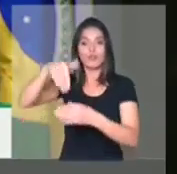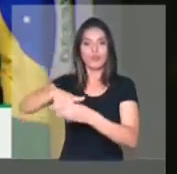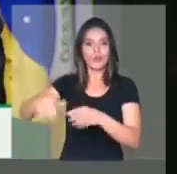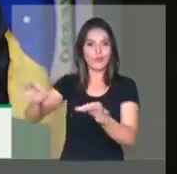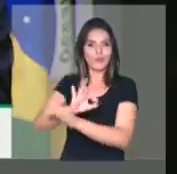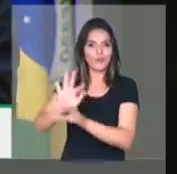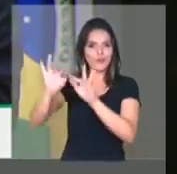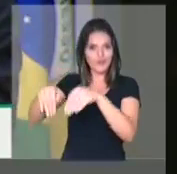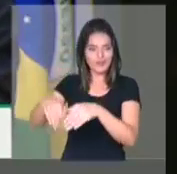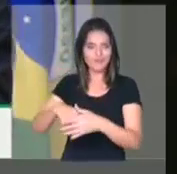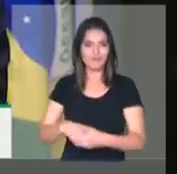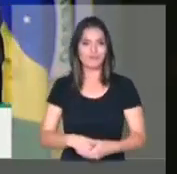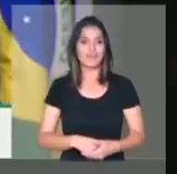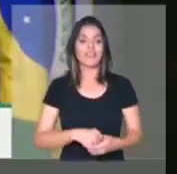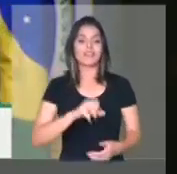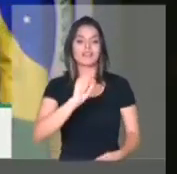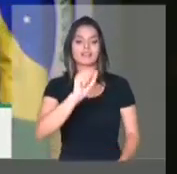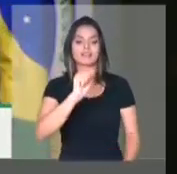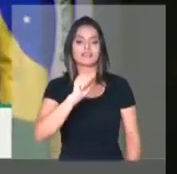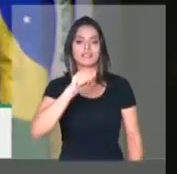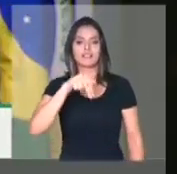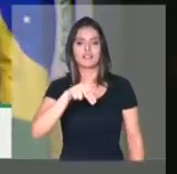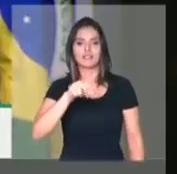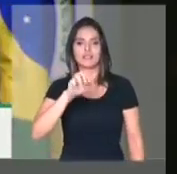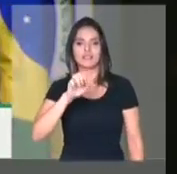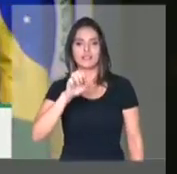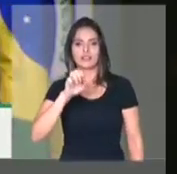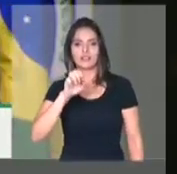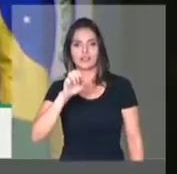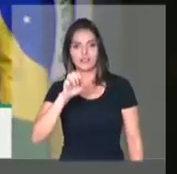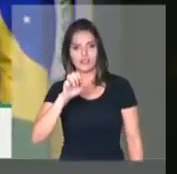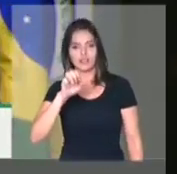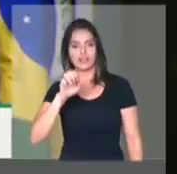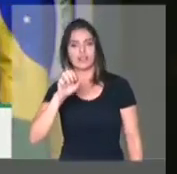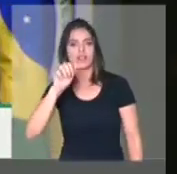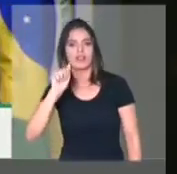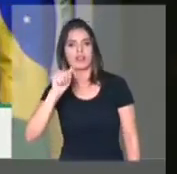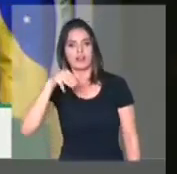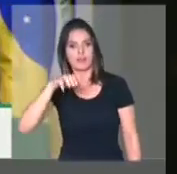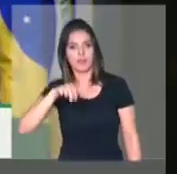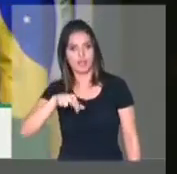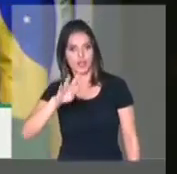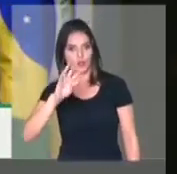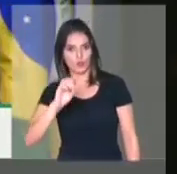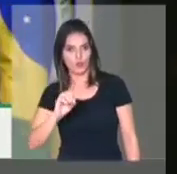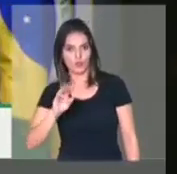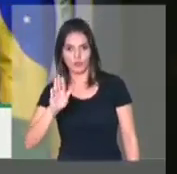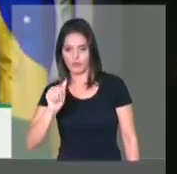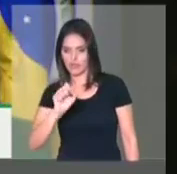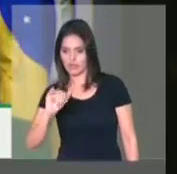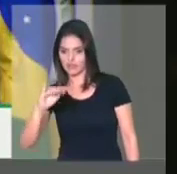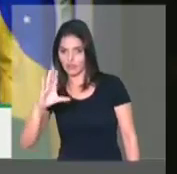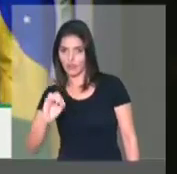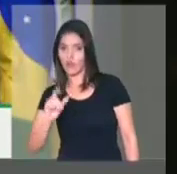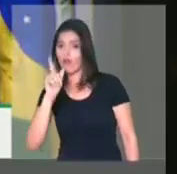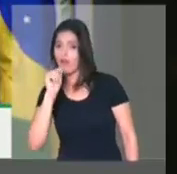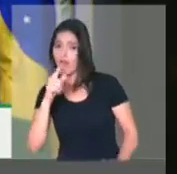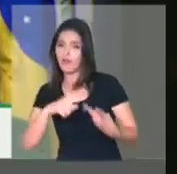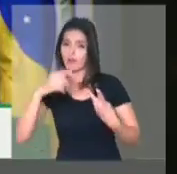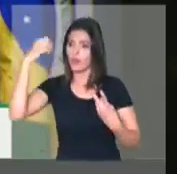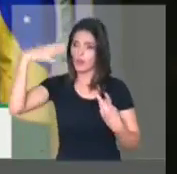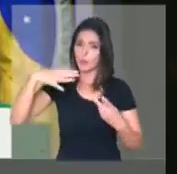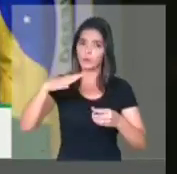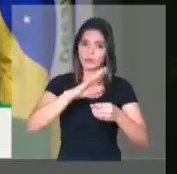casa. Saneamento básico ainda é um privilégio em nosso país. O poder